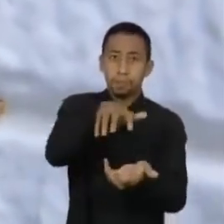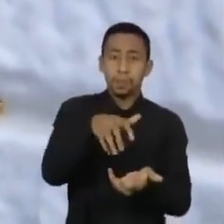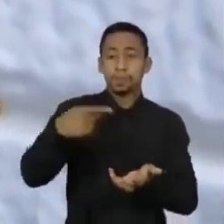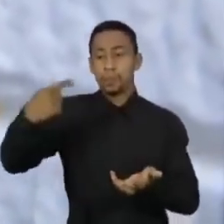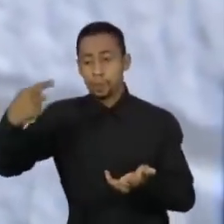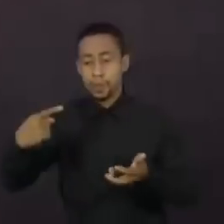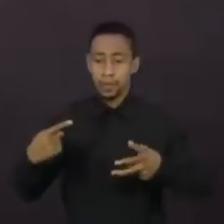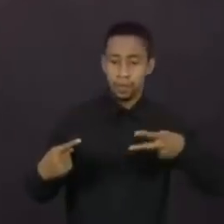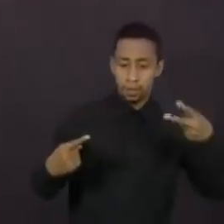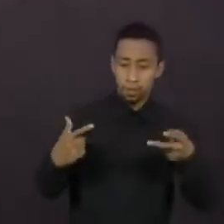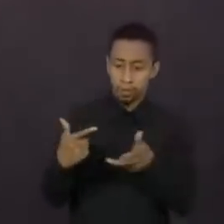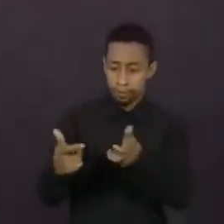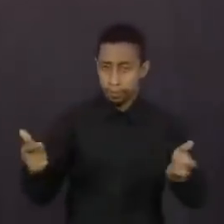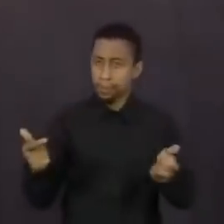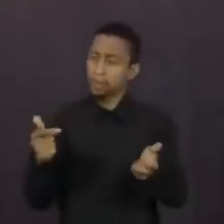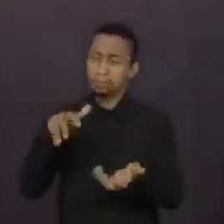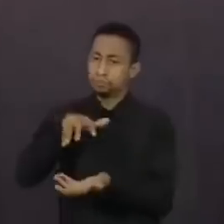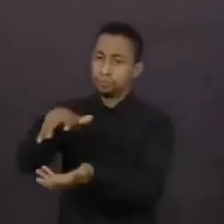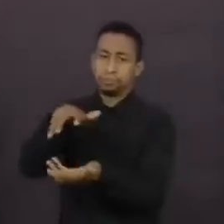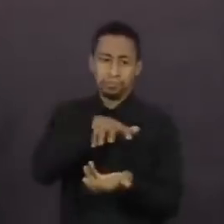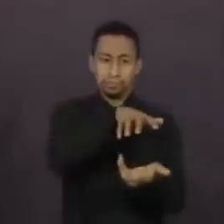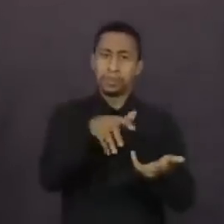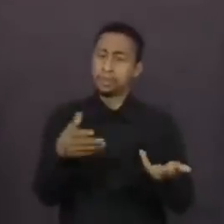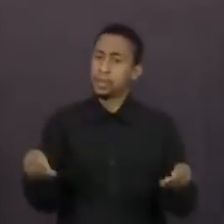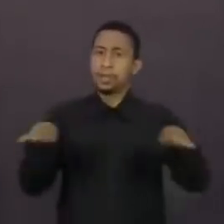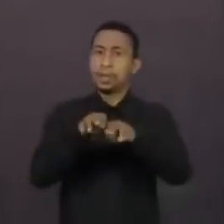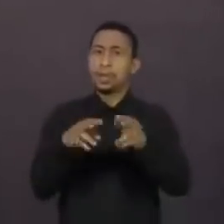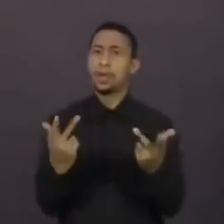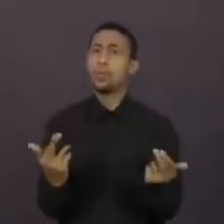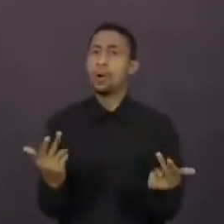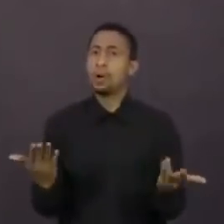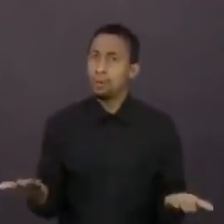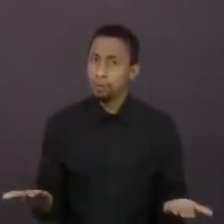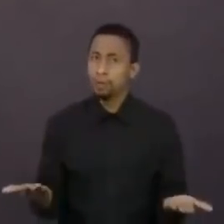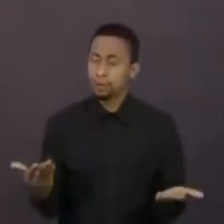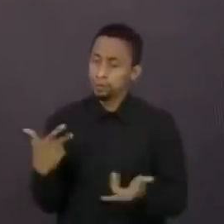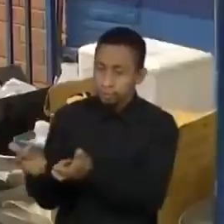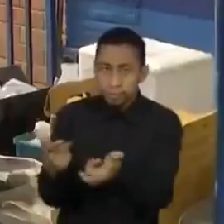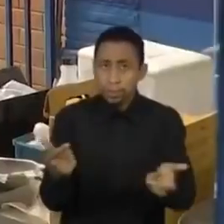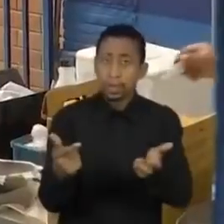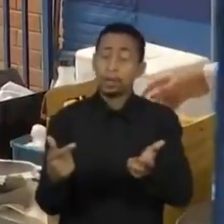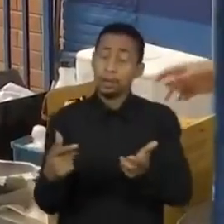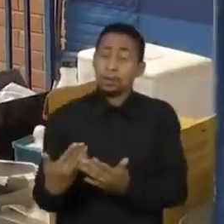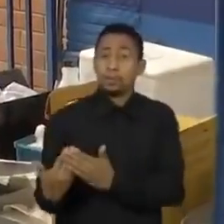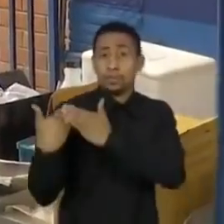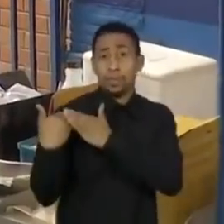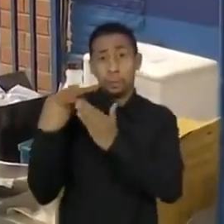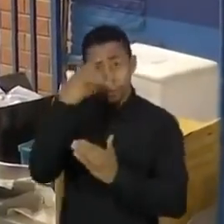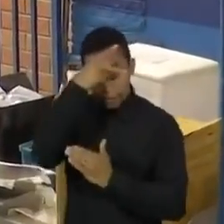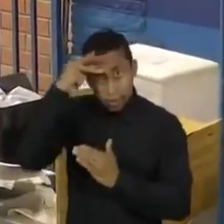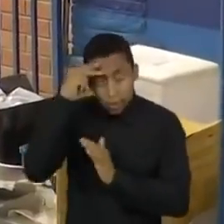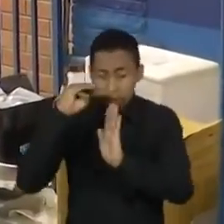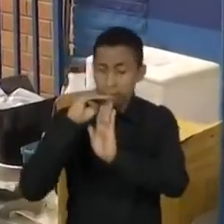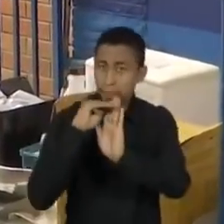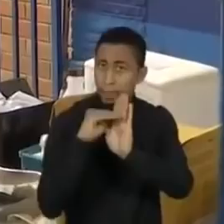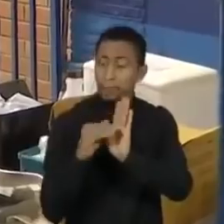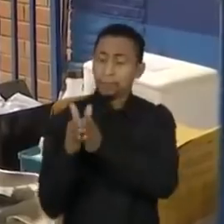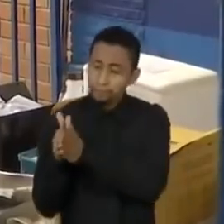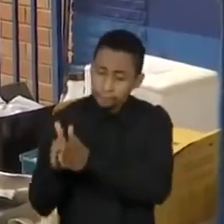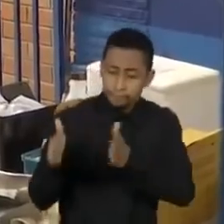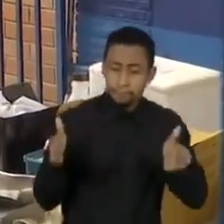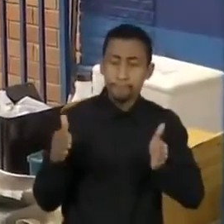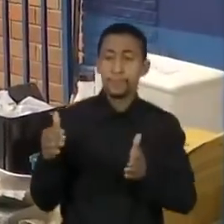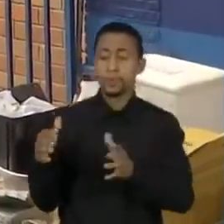quantidades iguais para cada público-alvo e cabe às prefeituras as aplicações respeitando o intervalo